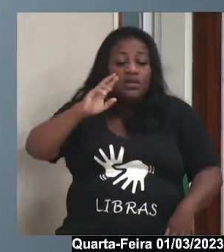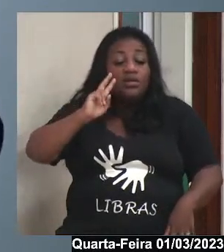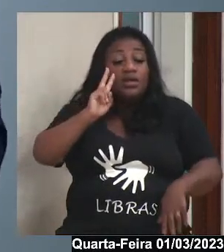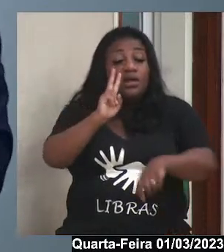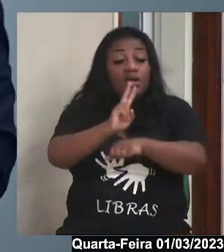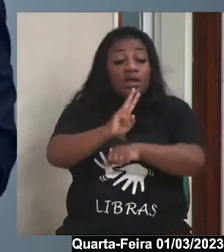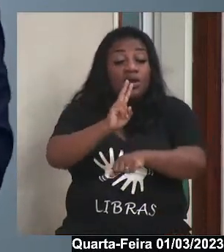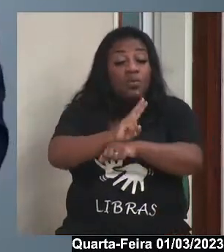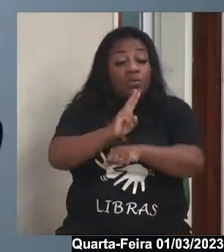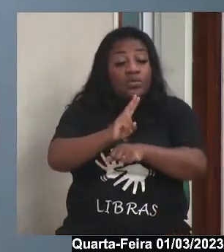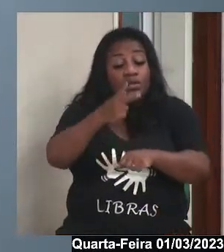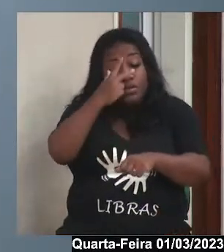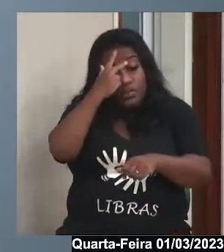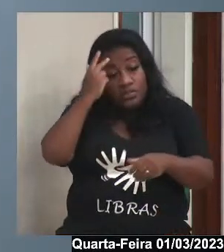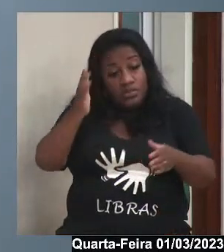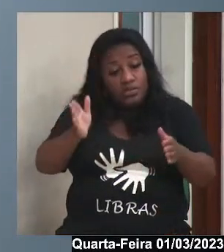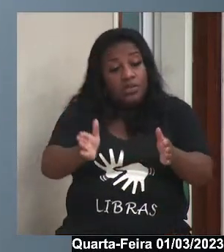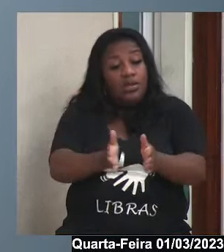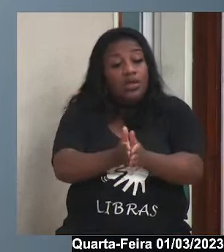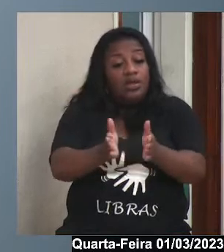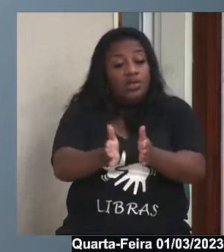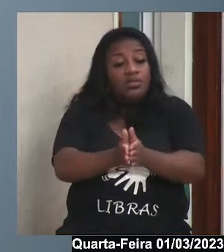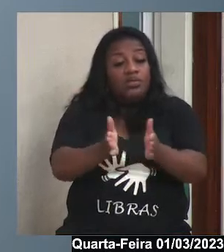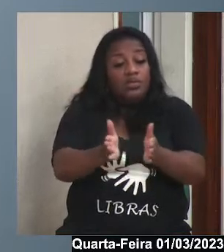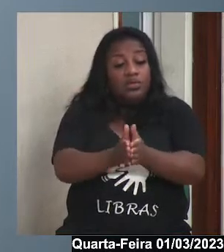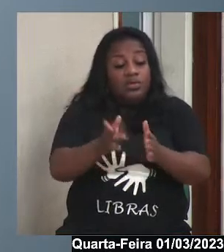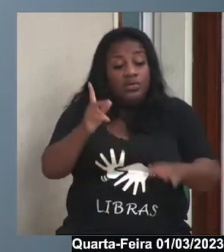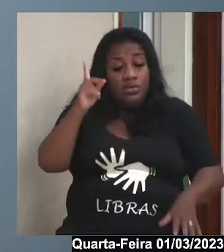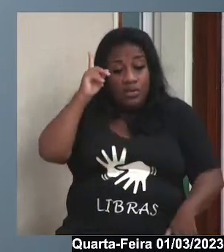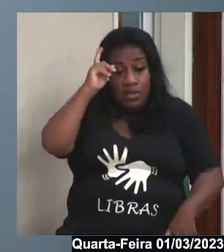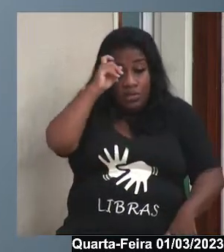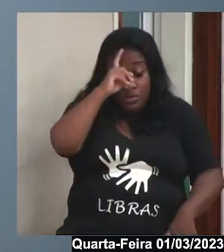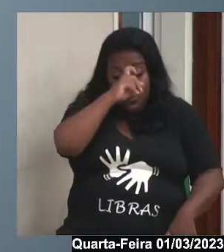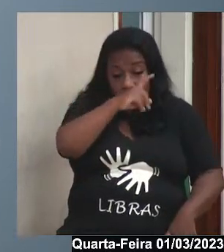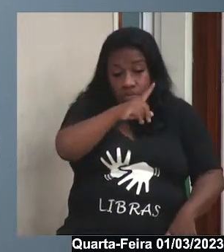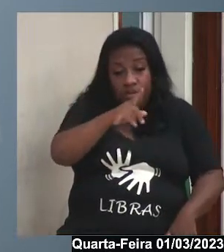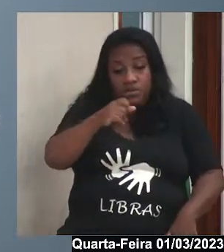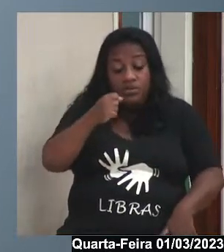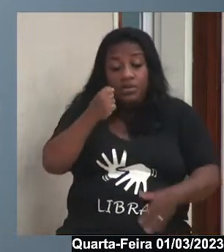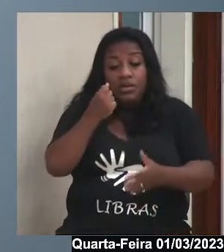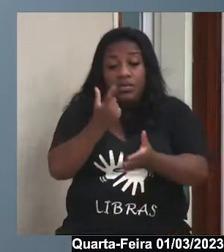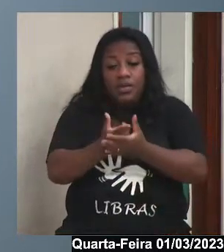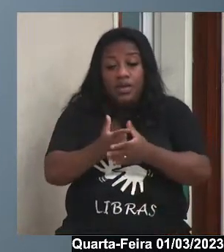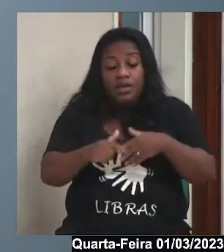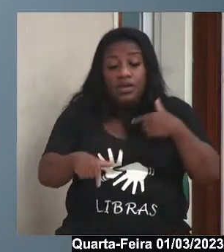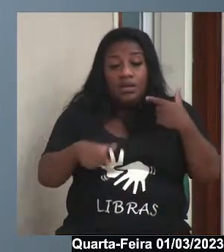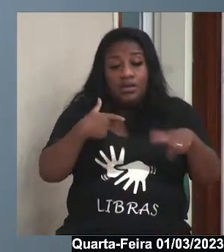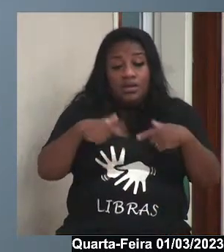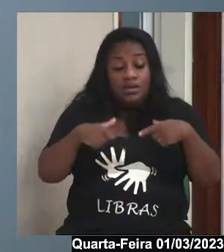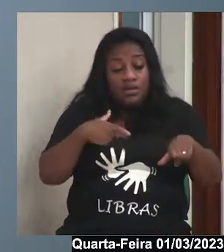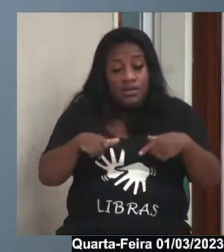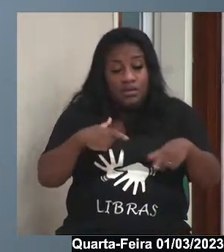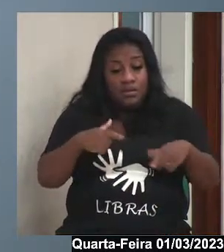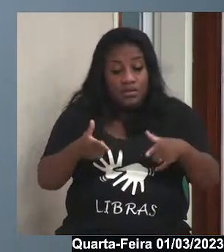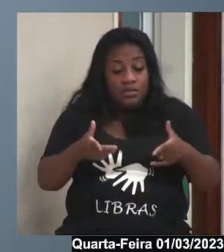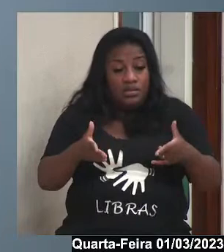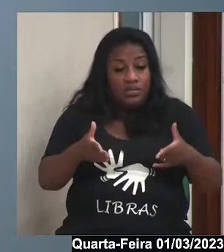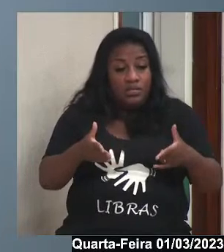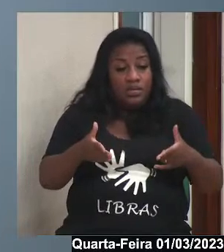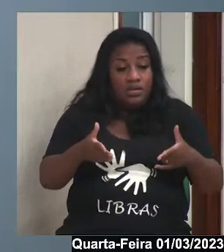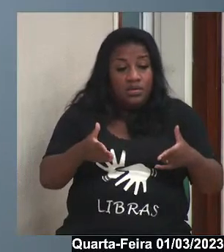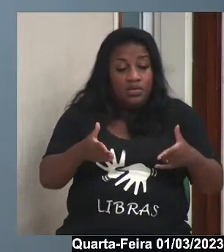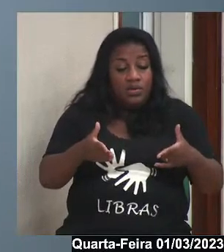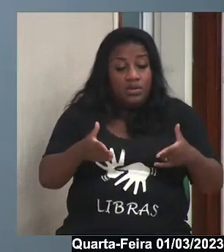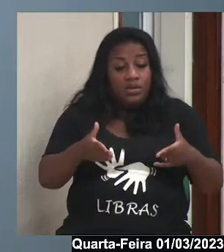do pobre. O difícil é pagar os nossos servidores. O difícil é pagar os trabalhadores. Porque quem está pagando o preço, senhores, é a